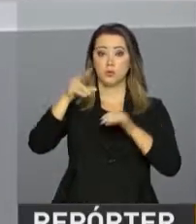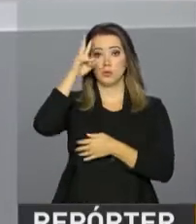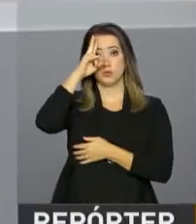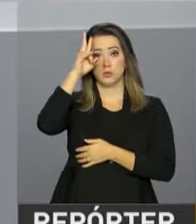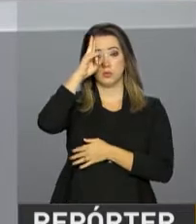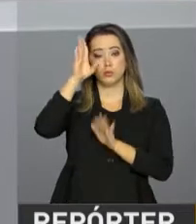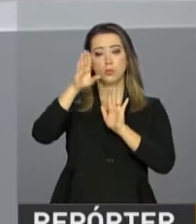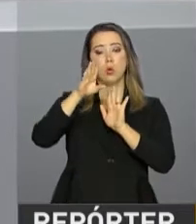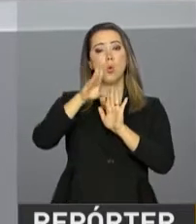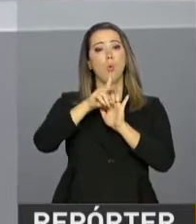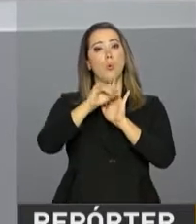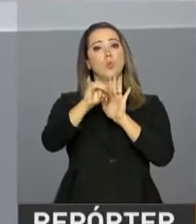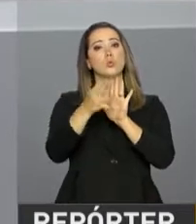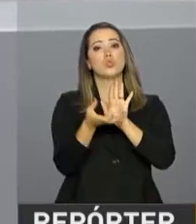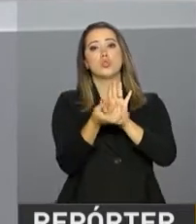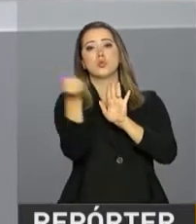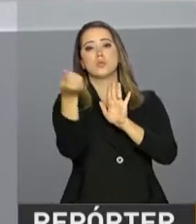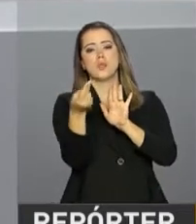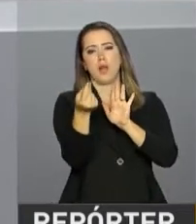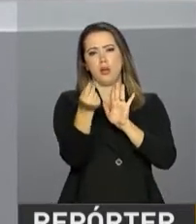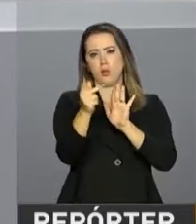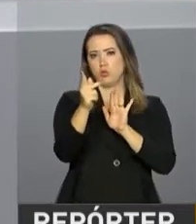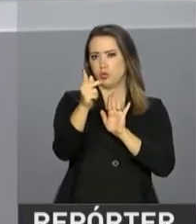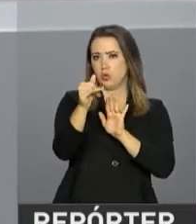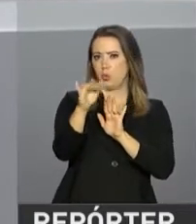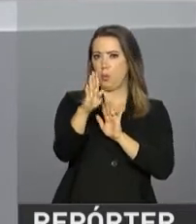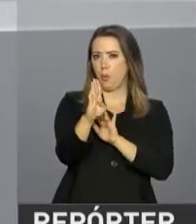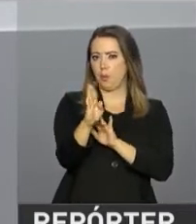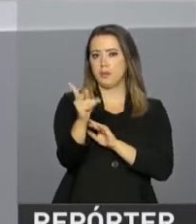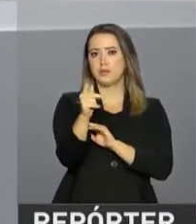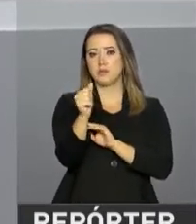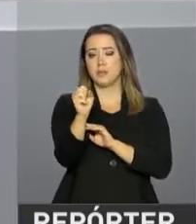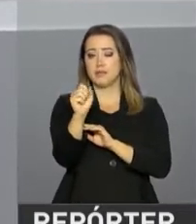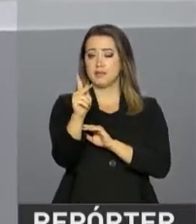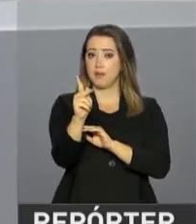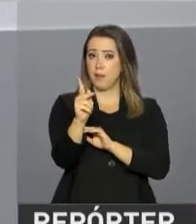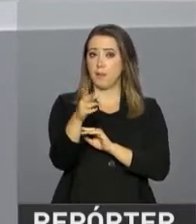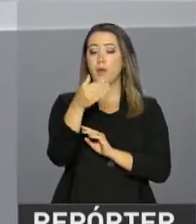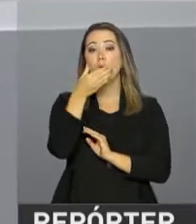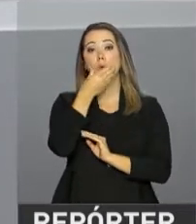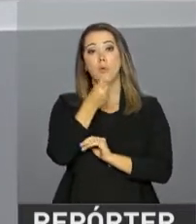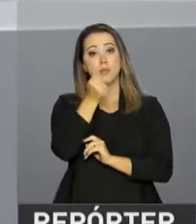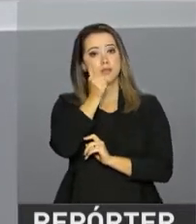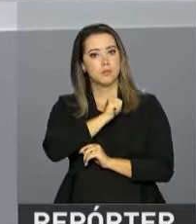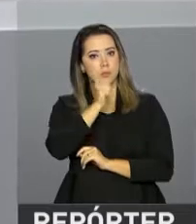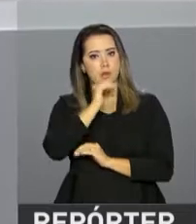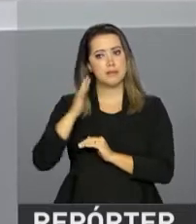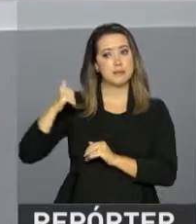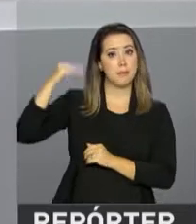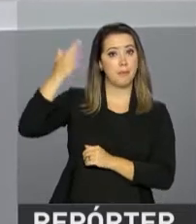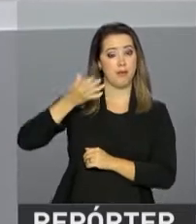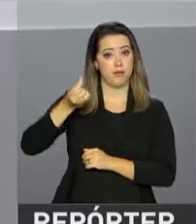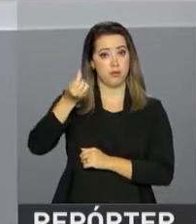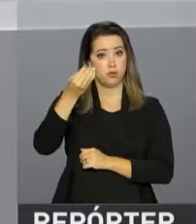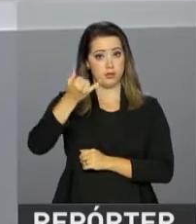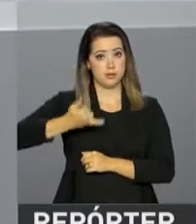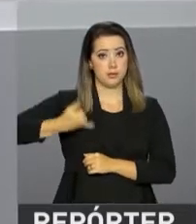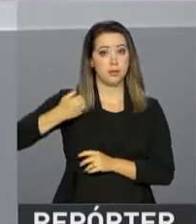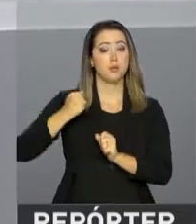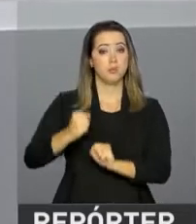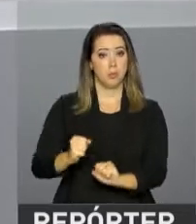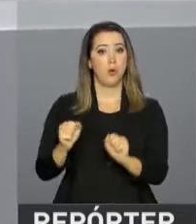feira o calendário de saques do fundo pis/pasep e agora homens e mulheres com mais de 60 anos também podem sacar o benefício